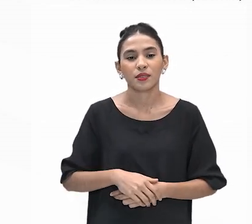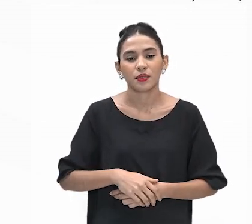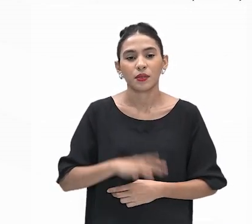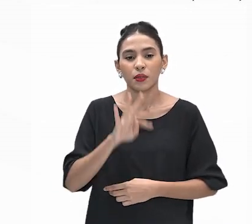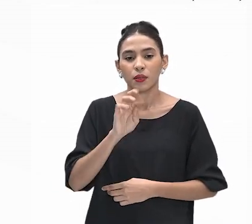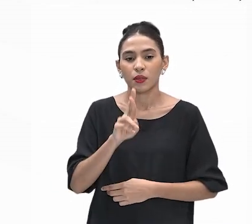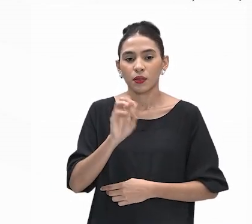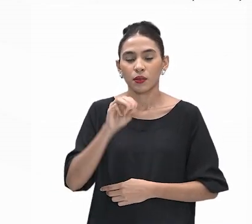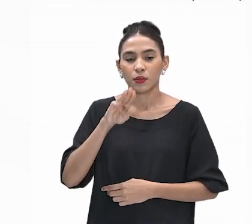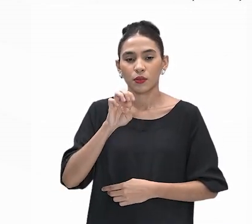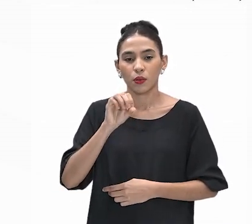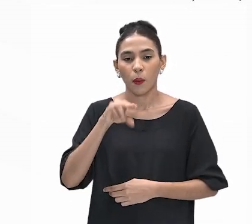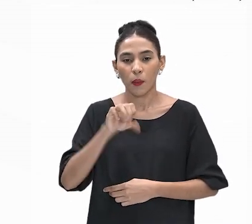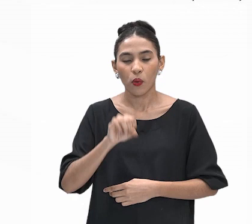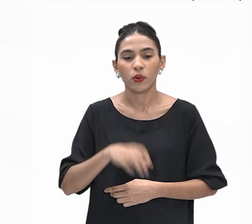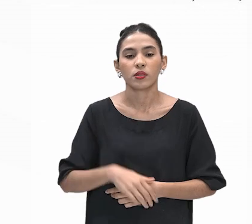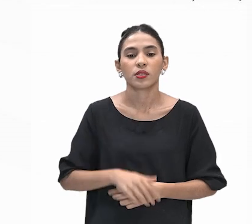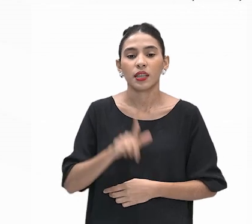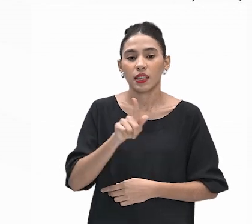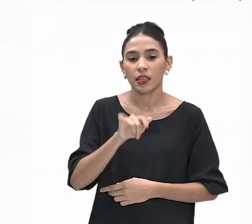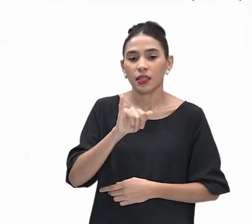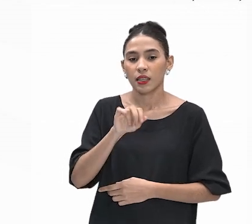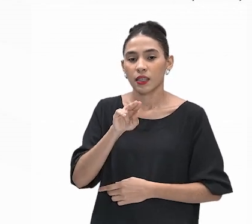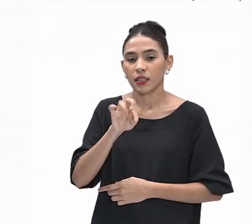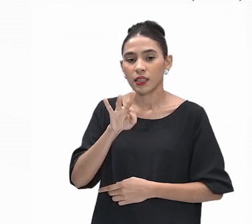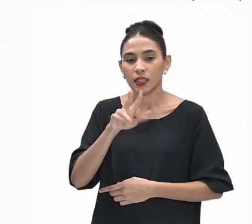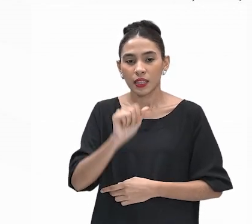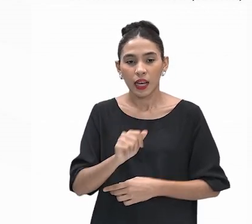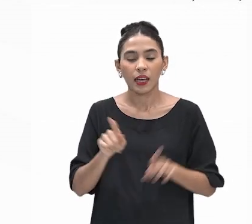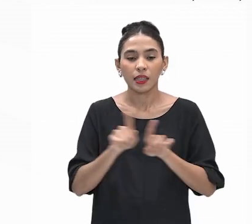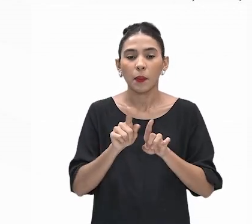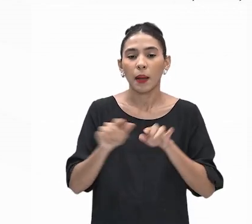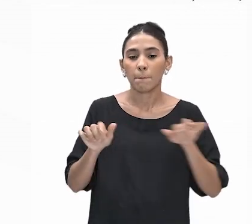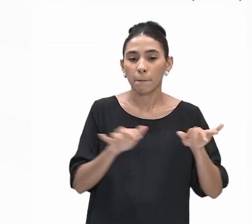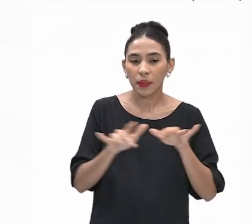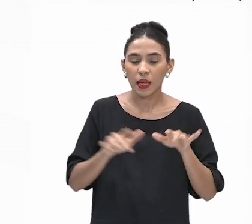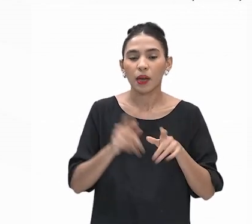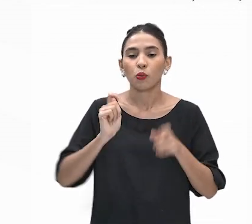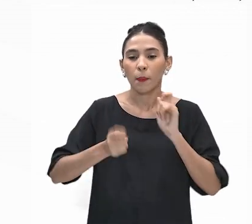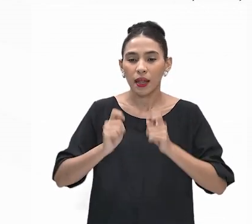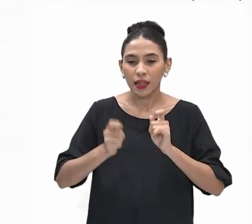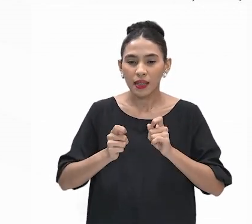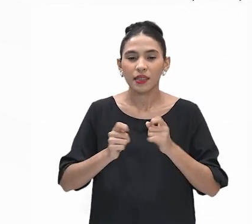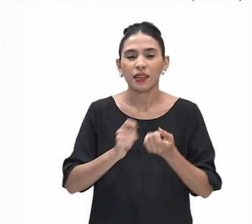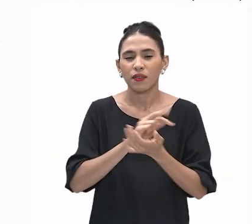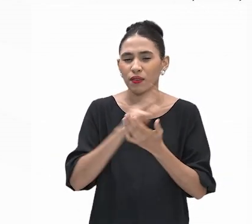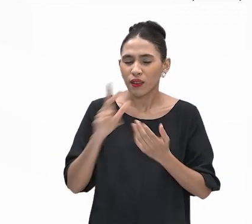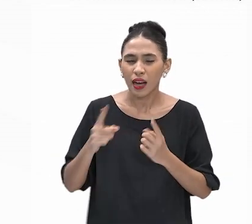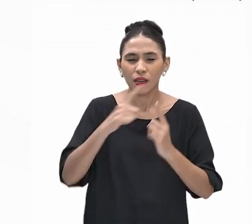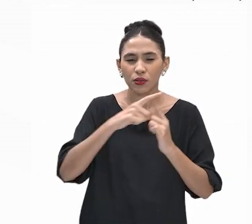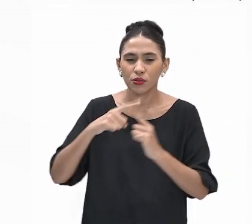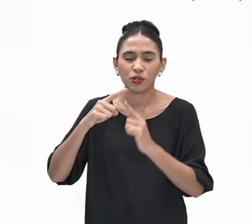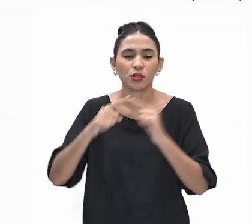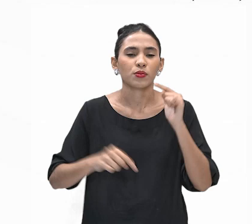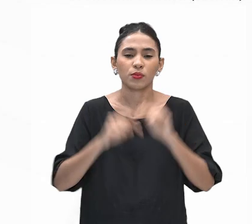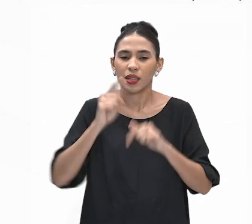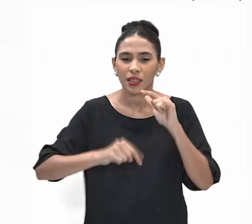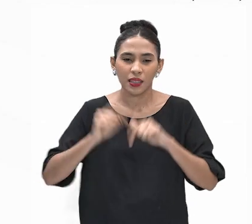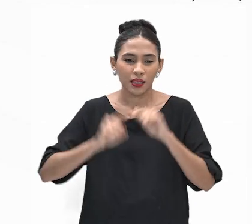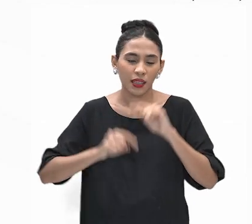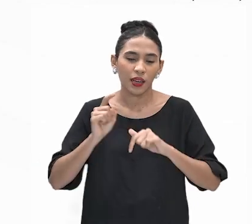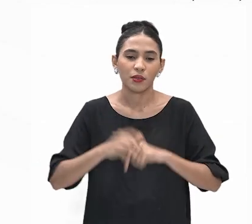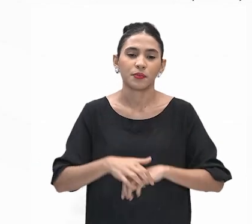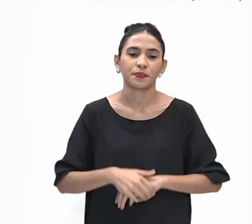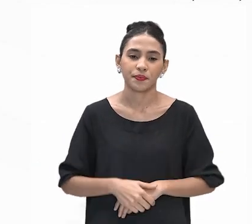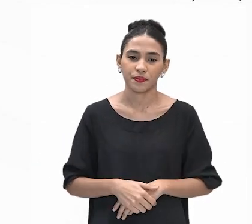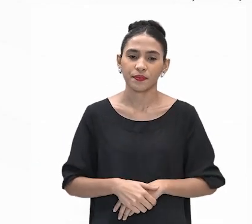percussão, além de flauta e uma seção de cordas com 8 instrumentistas. Então, a Band do Teatro Amazonas, ele tem essa